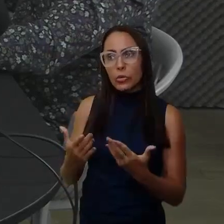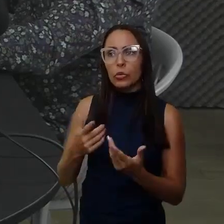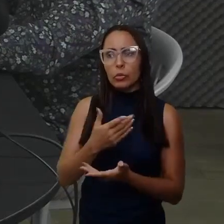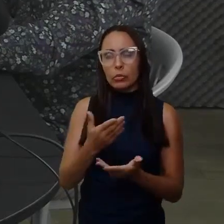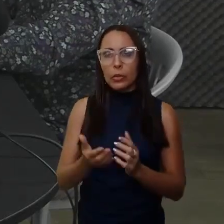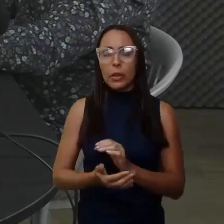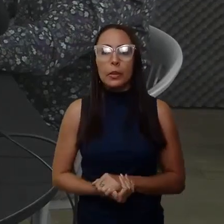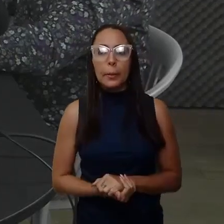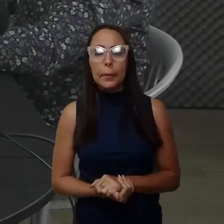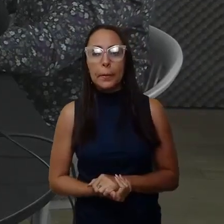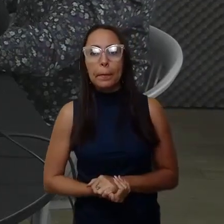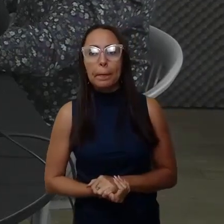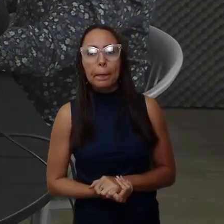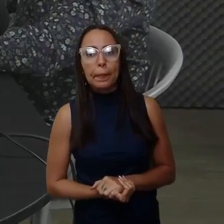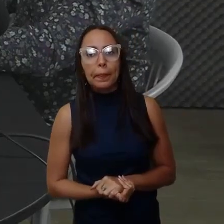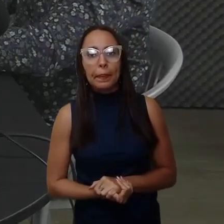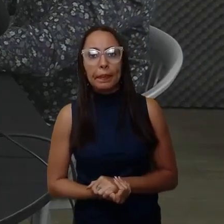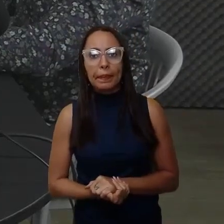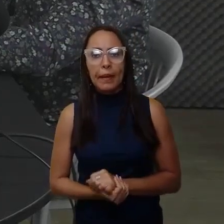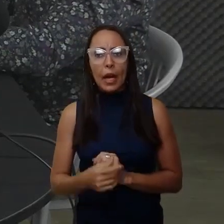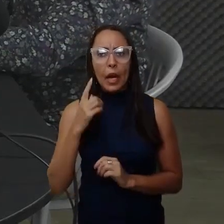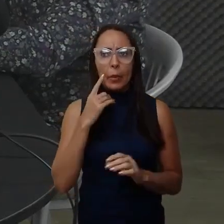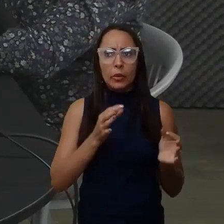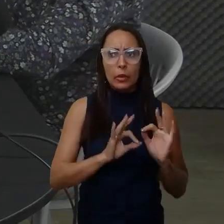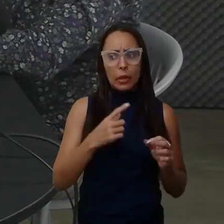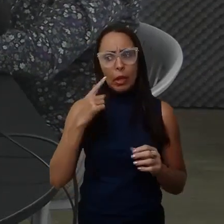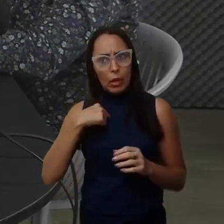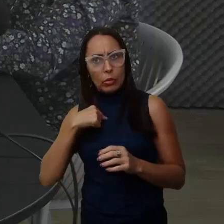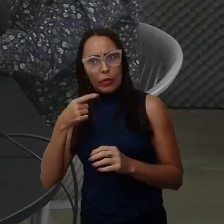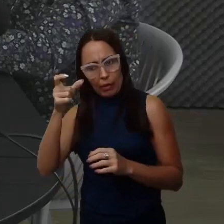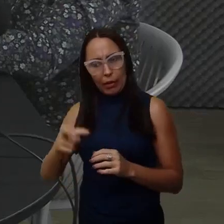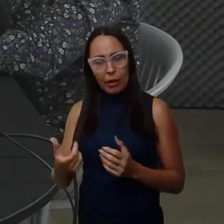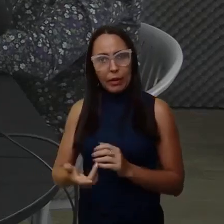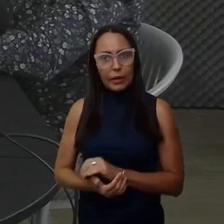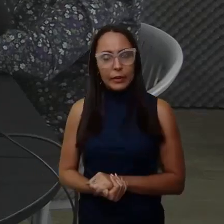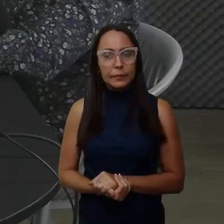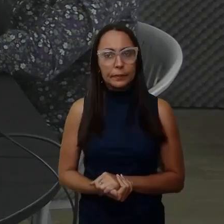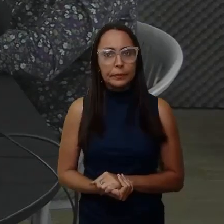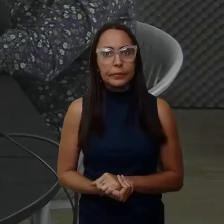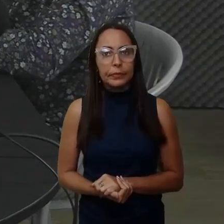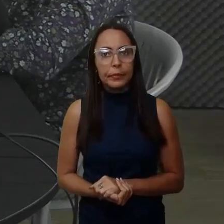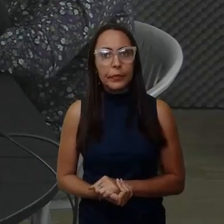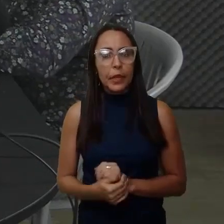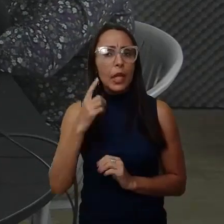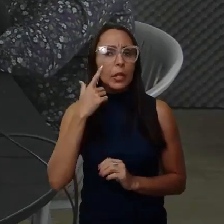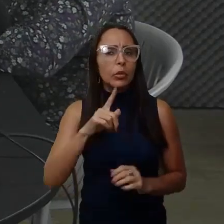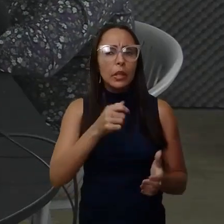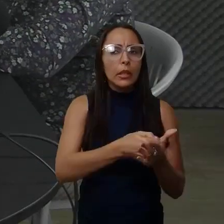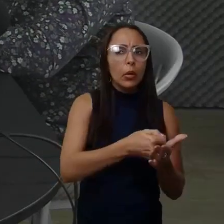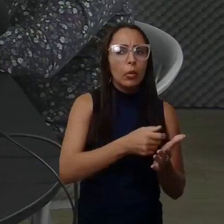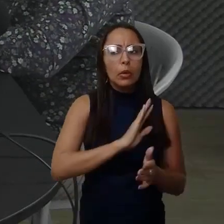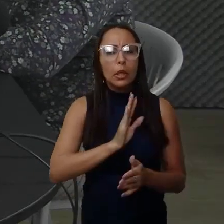crédito. Mas não tava vendo ninguém, eu tava lá. Eu achei que era obrigatório passar o crédito no cinema. Não tem nada que obrigue, né? Não.